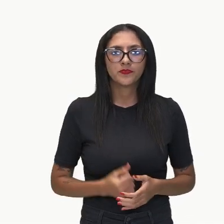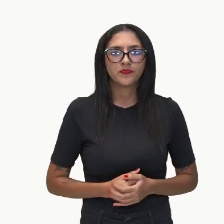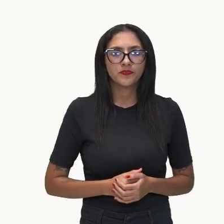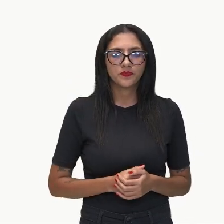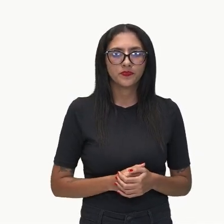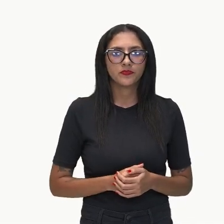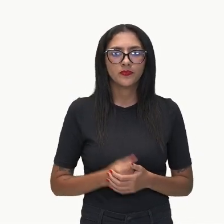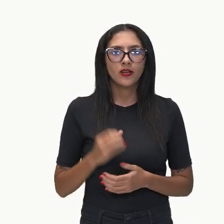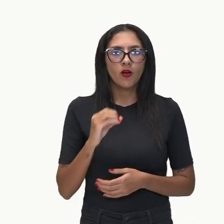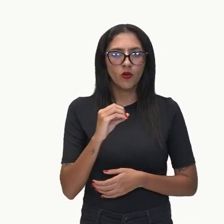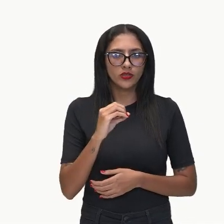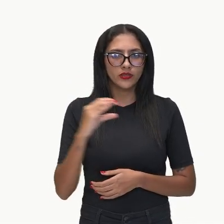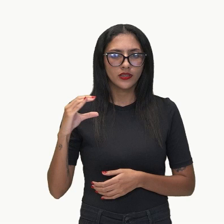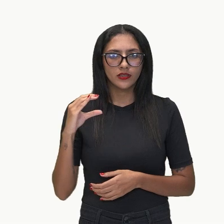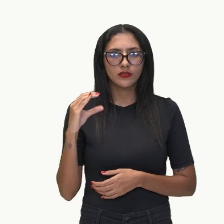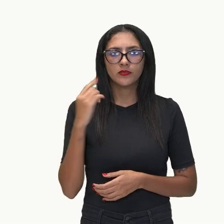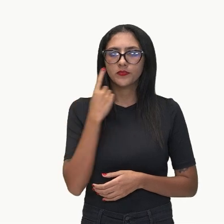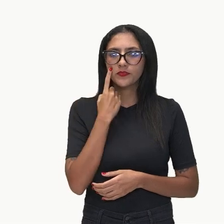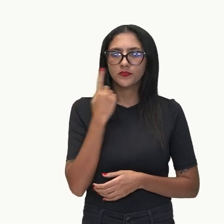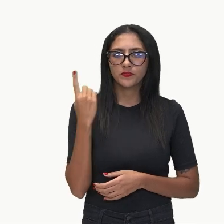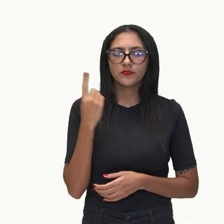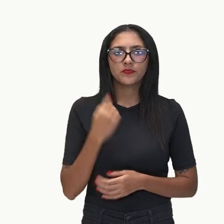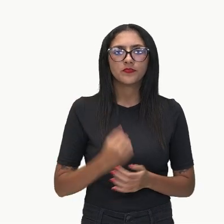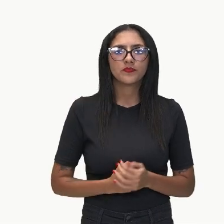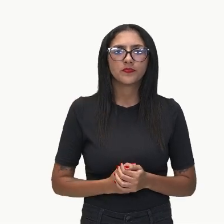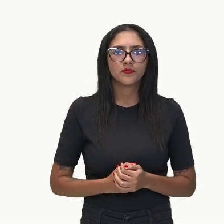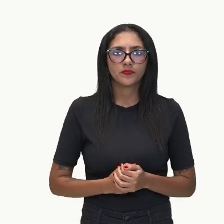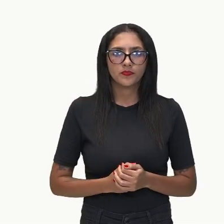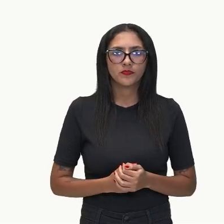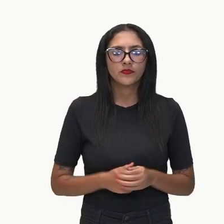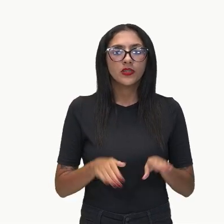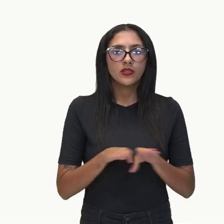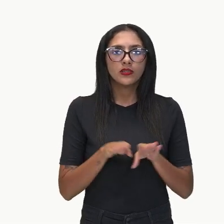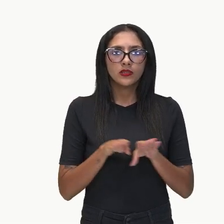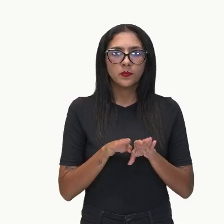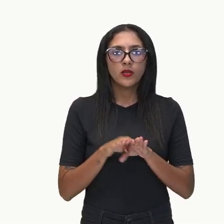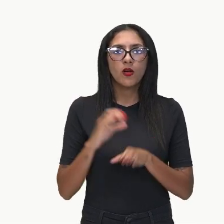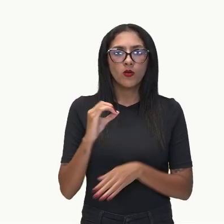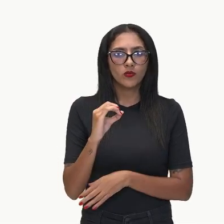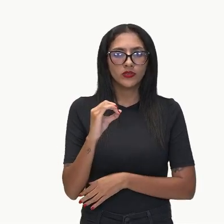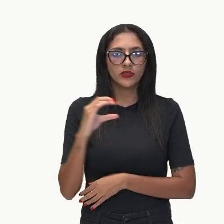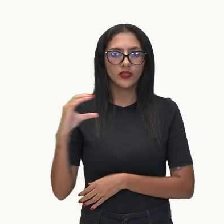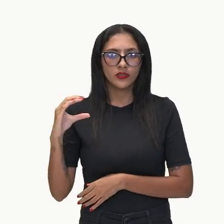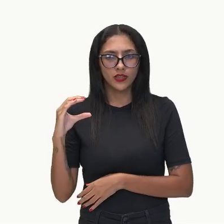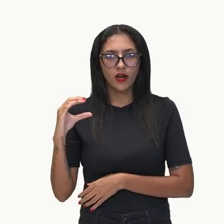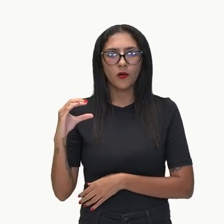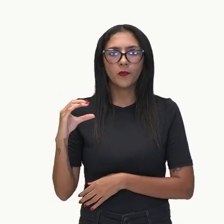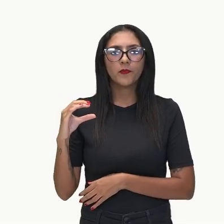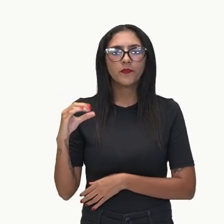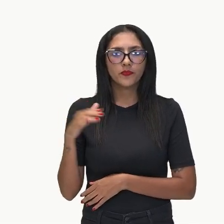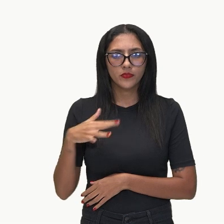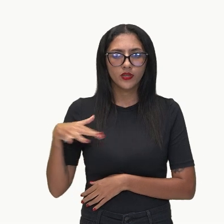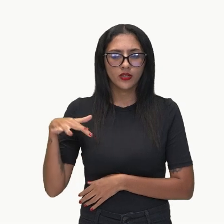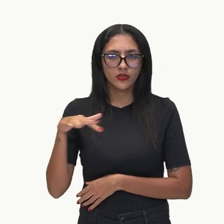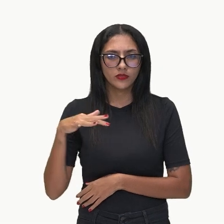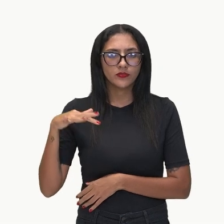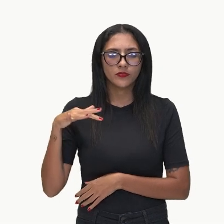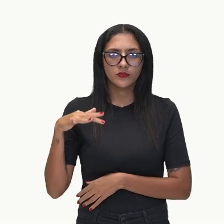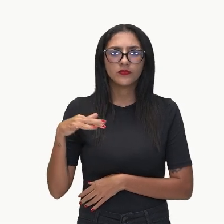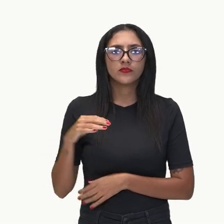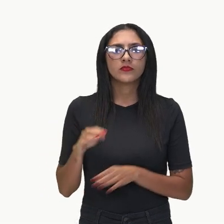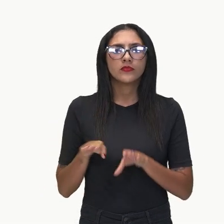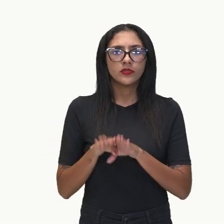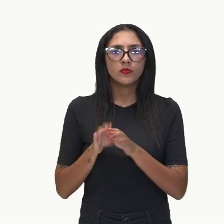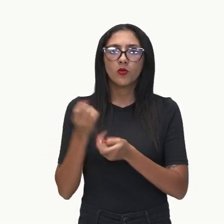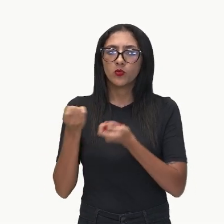Ocidental, isso é a Alemanha que está ali dividida. Nós tivemos a Alemanha Ocidental, que era a porção oeste do território, controlada